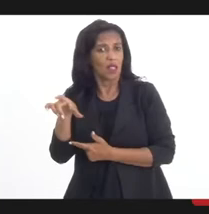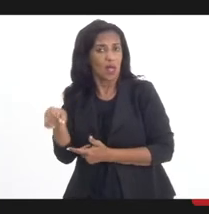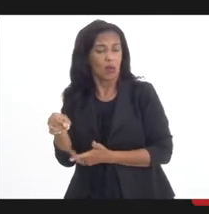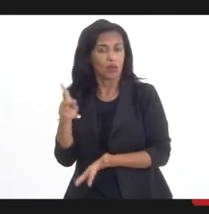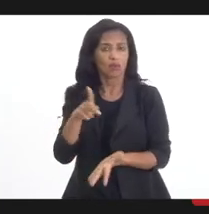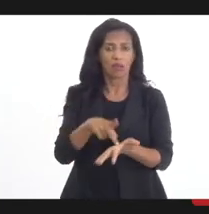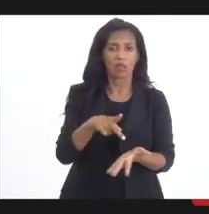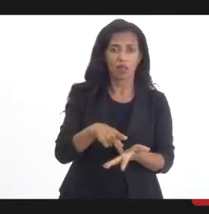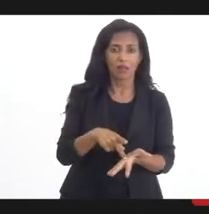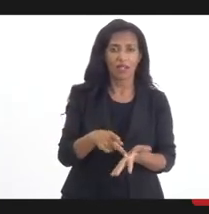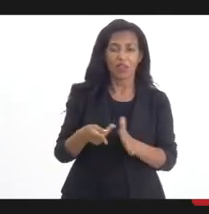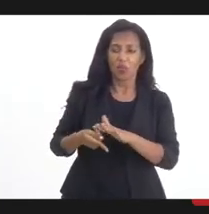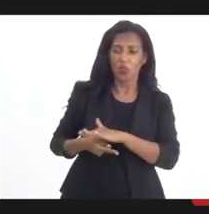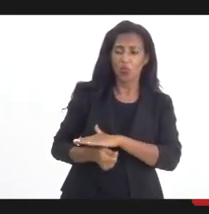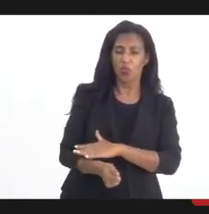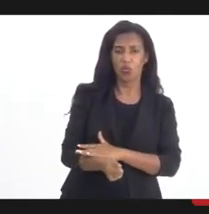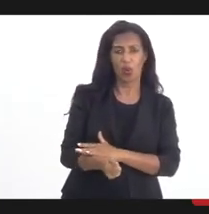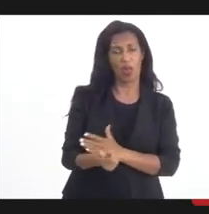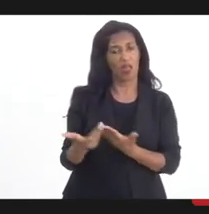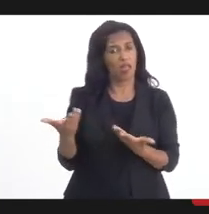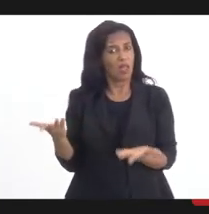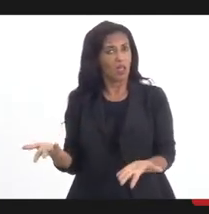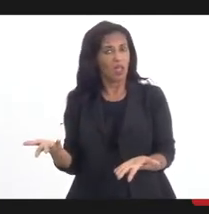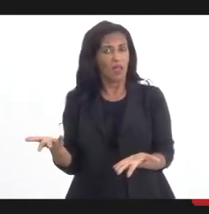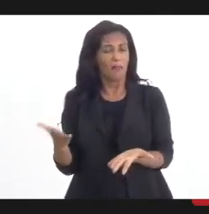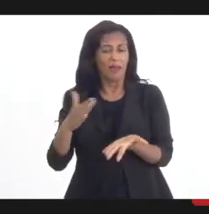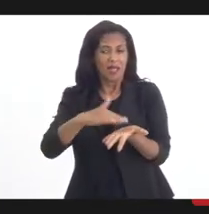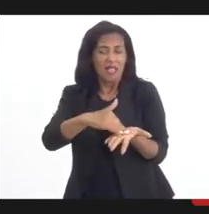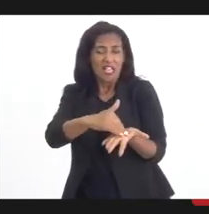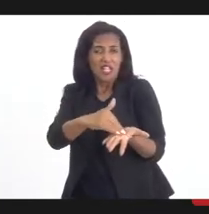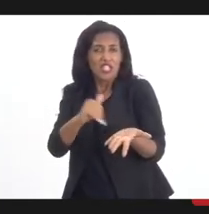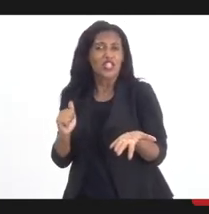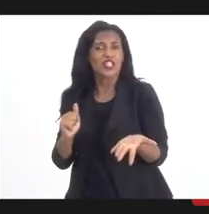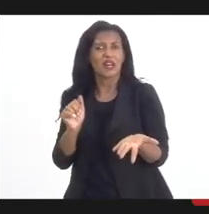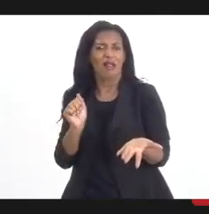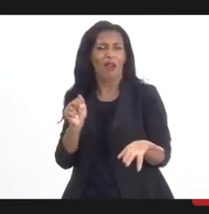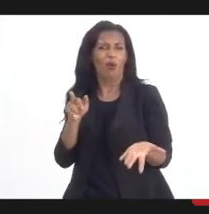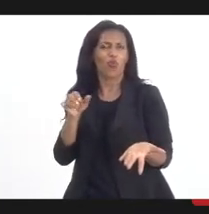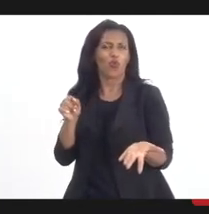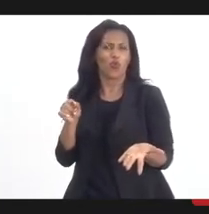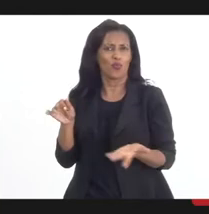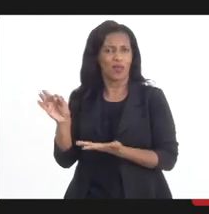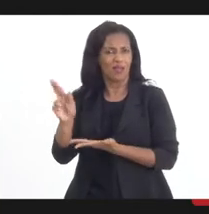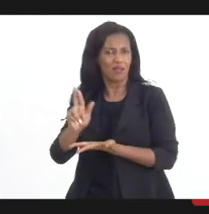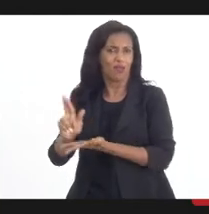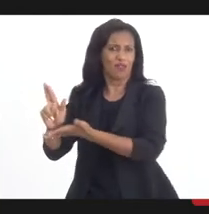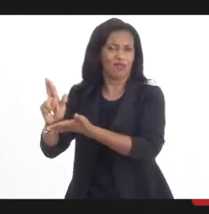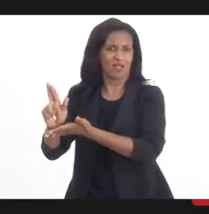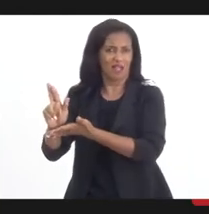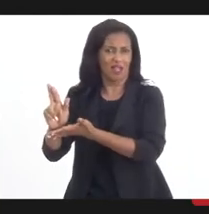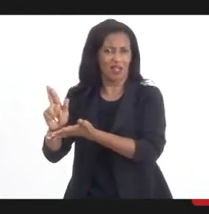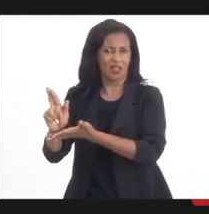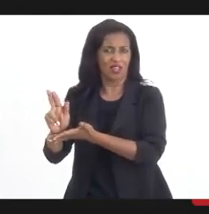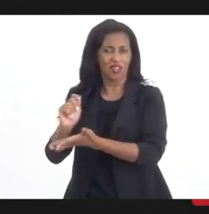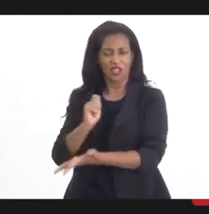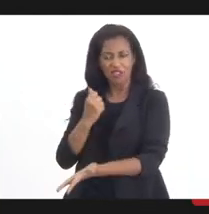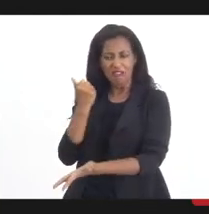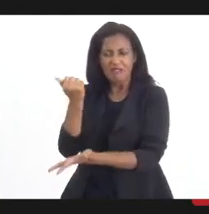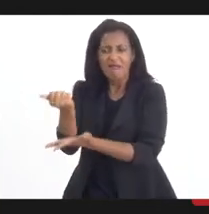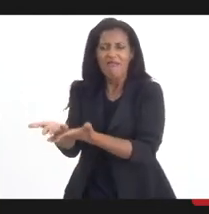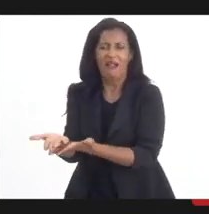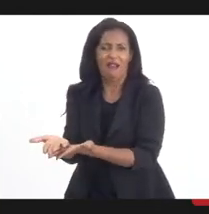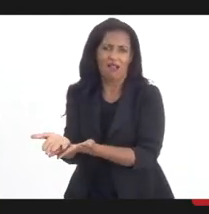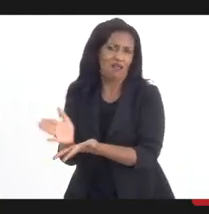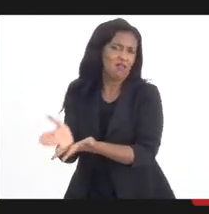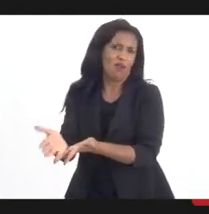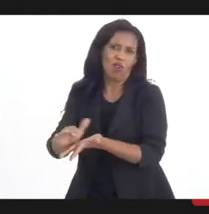na verdade, é um investimento que, de certa maneira, retira a autonomia dela. E nós temos que criar uma autonomia e não retroceder, e não